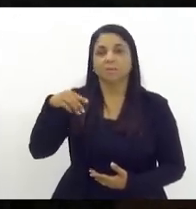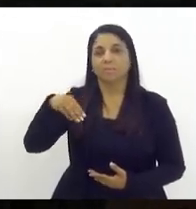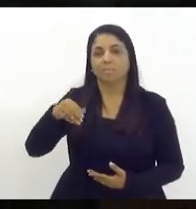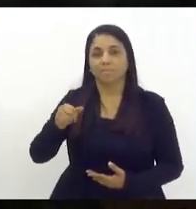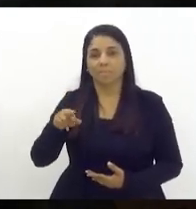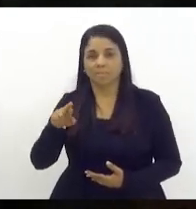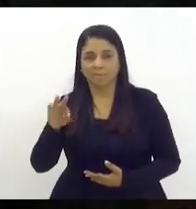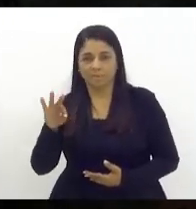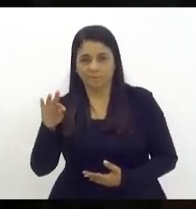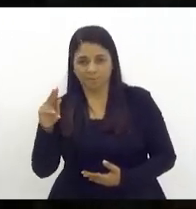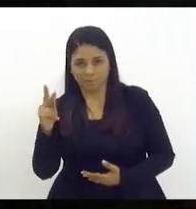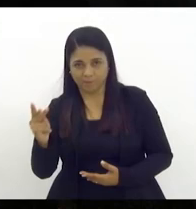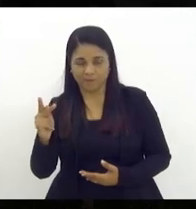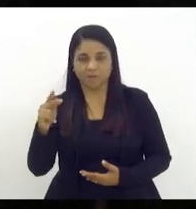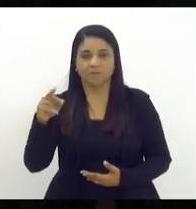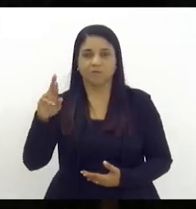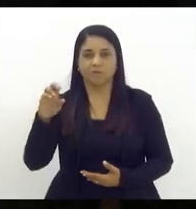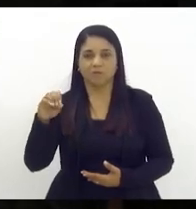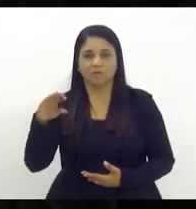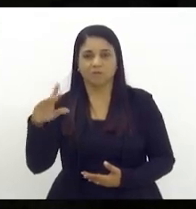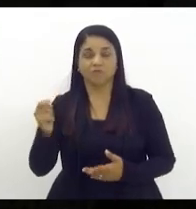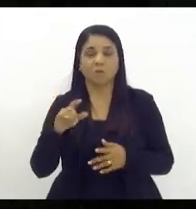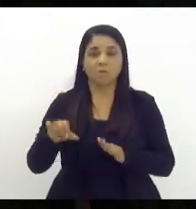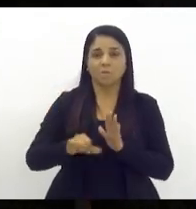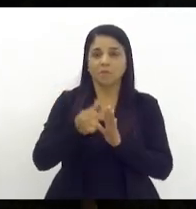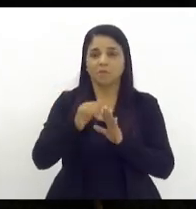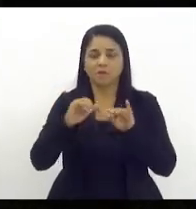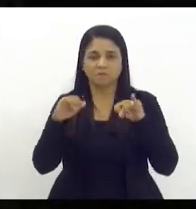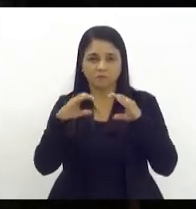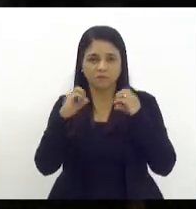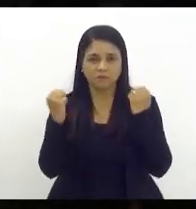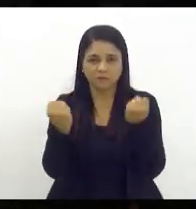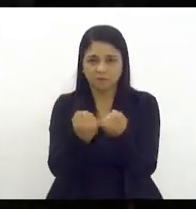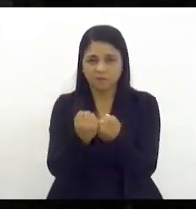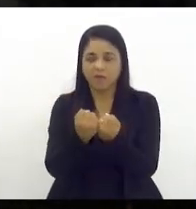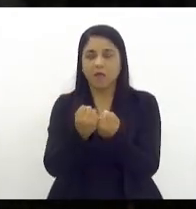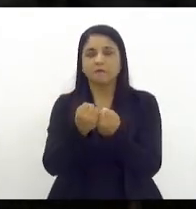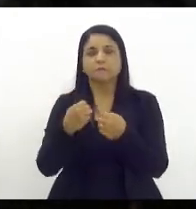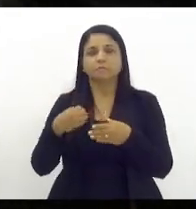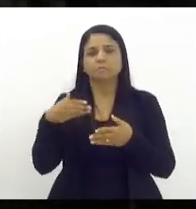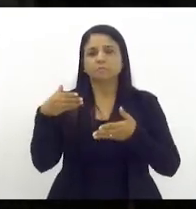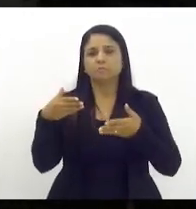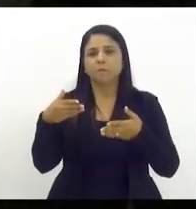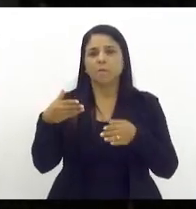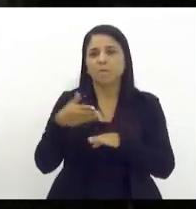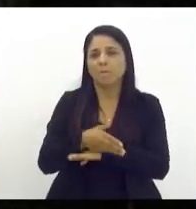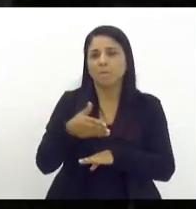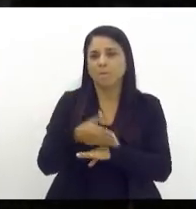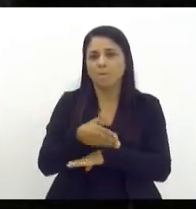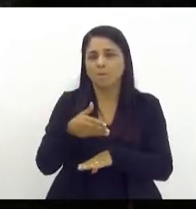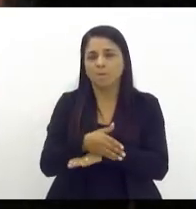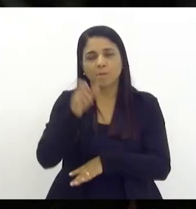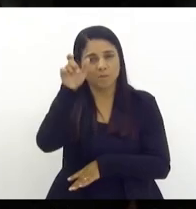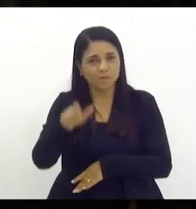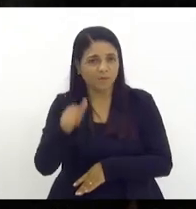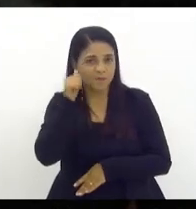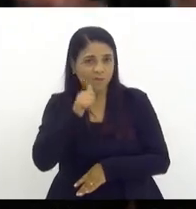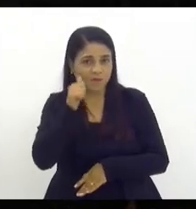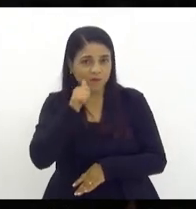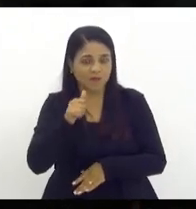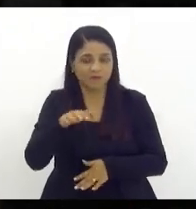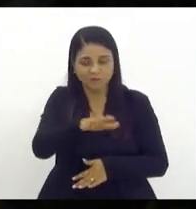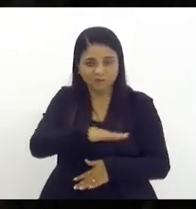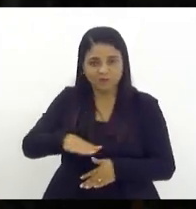no primeiro seminário que debateu aí a participação das mulheres no espaço de poder, que aconteceu em